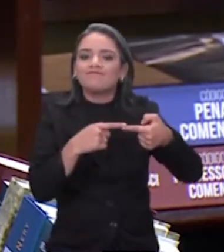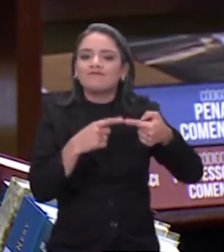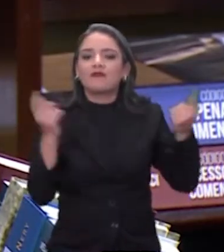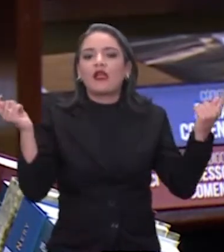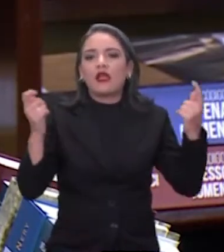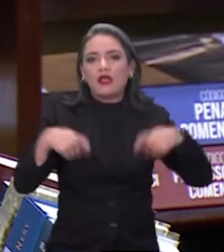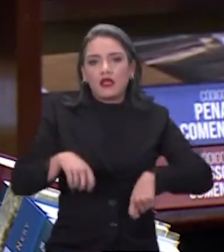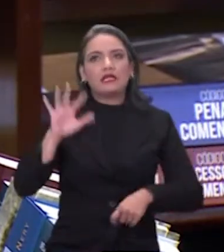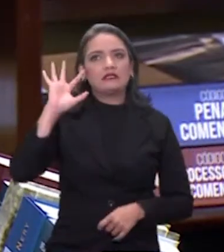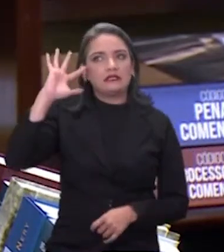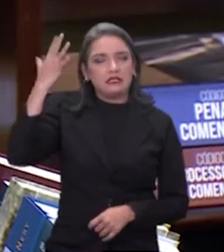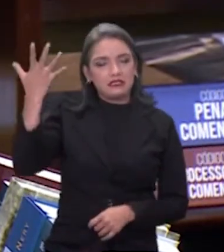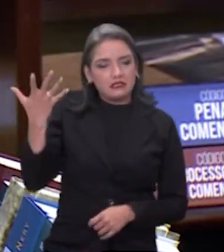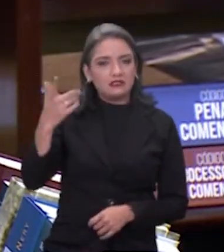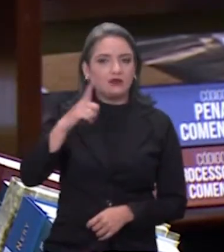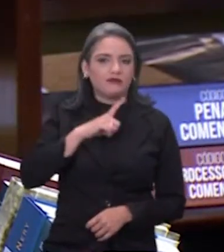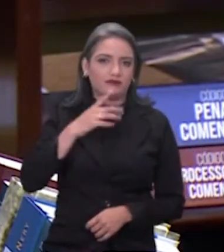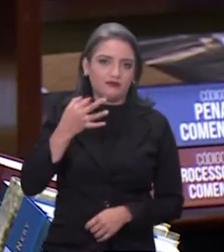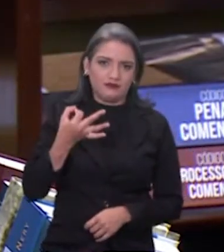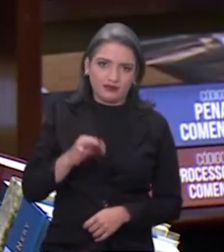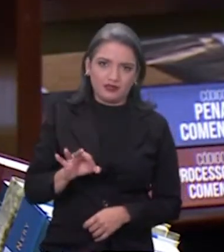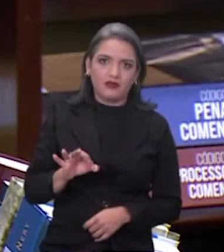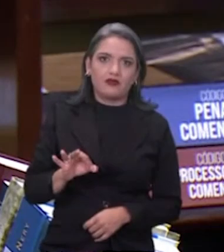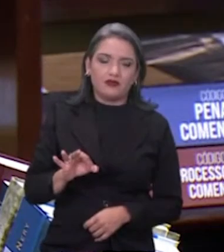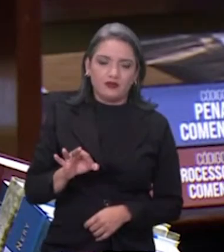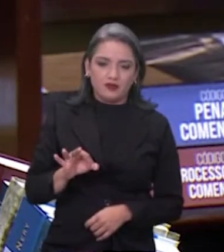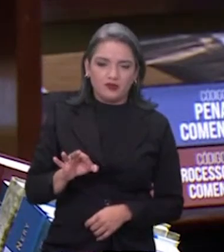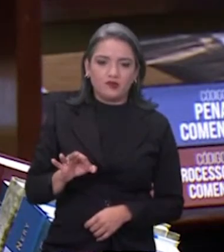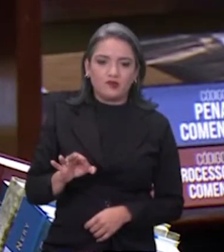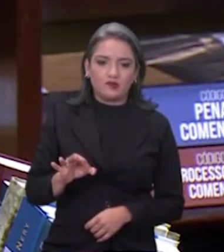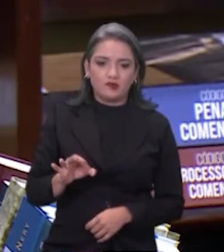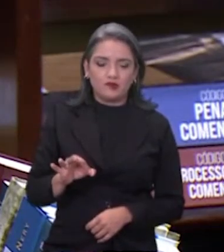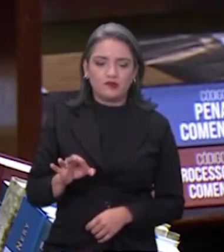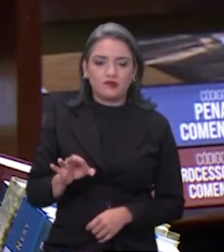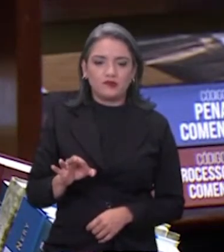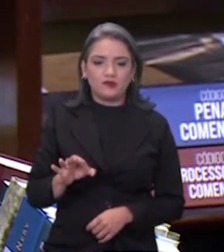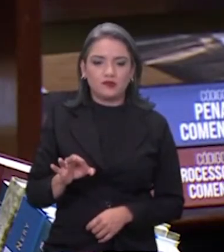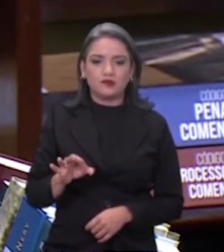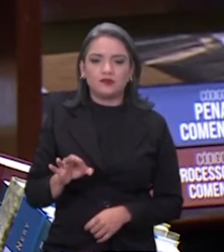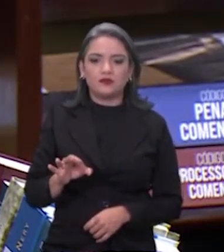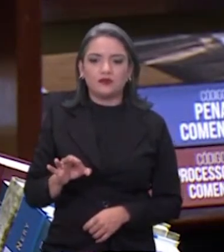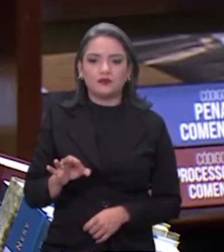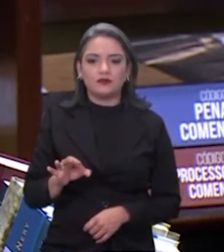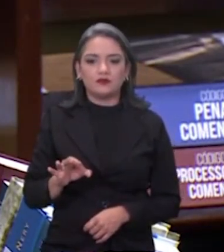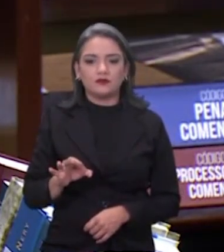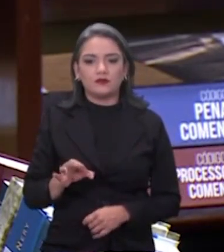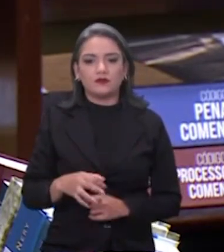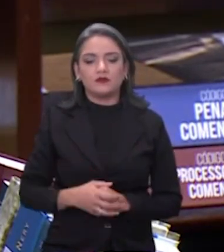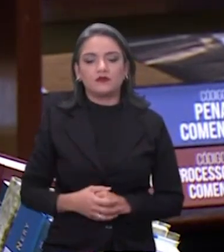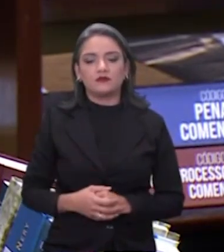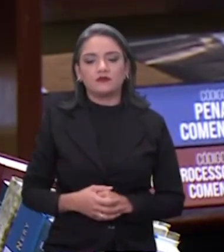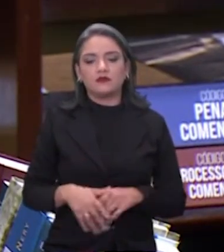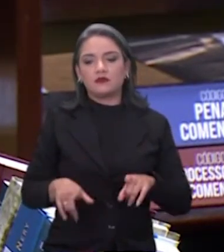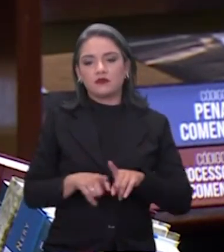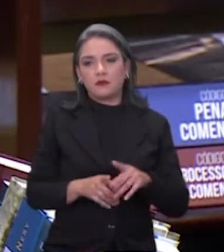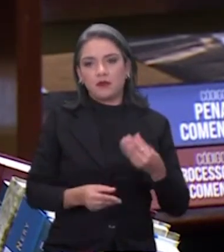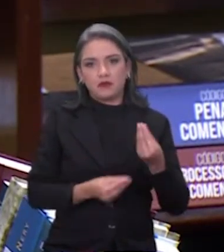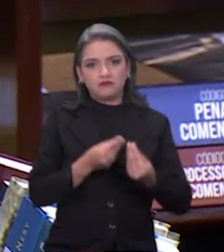nossas decisões e as direções que as nossas soluções